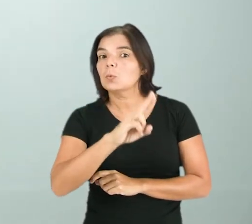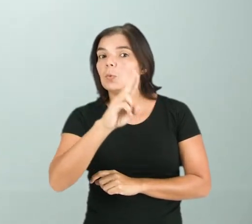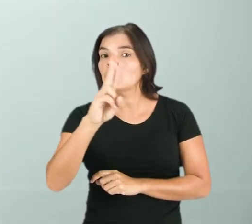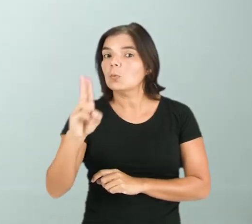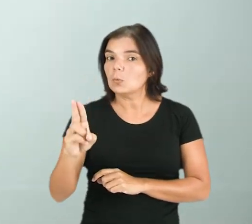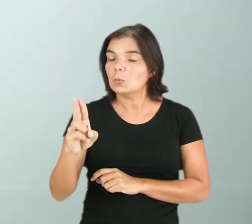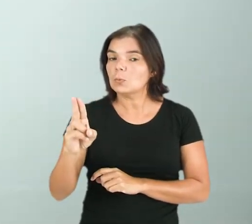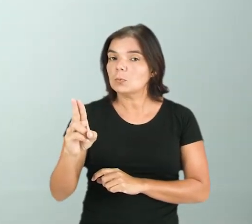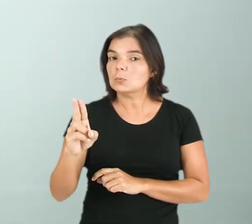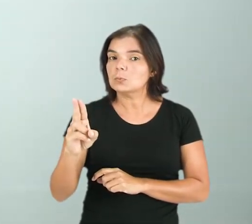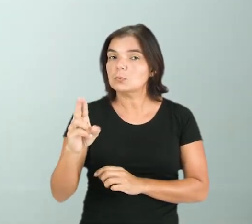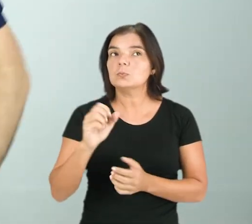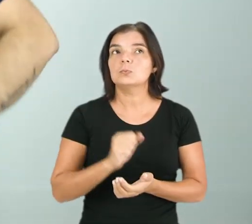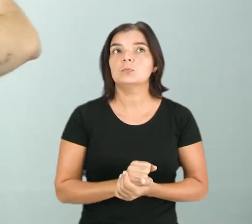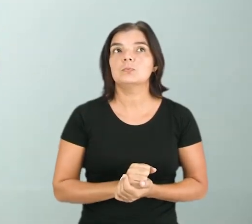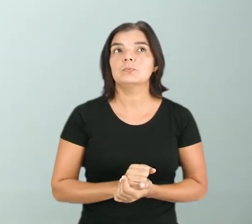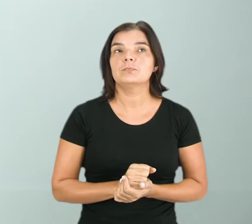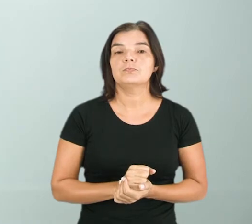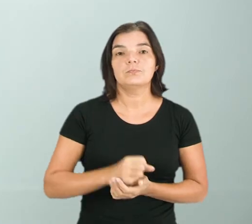ou é